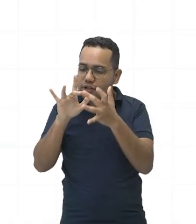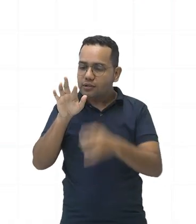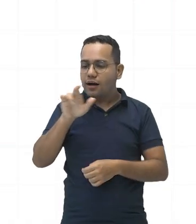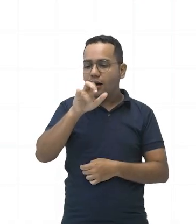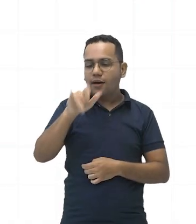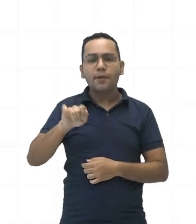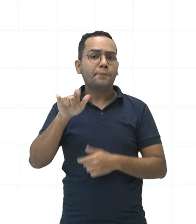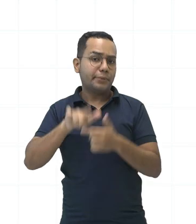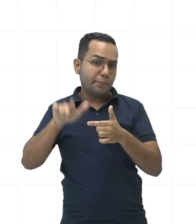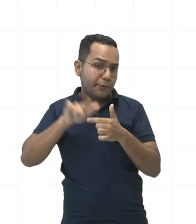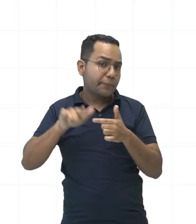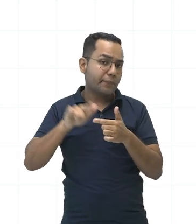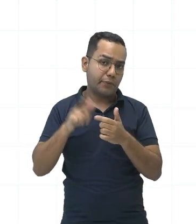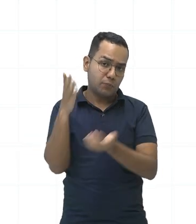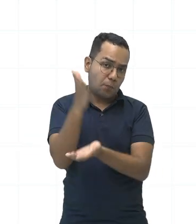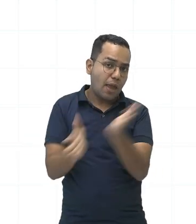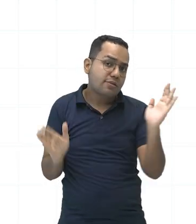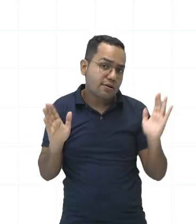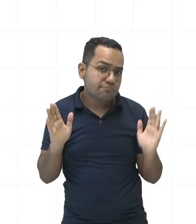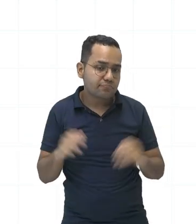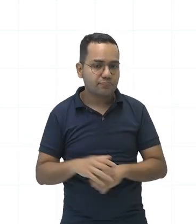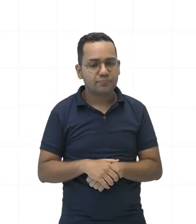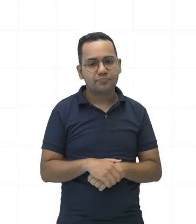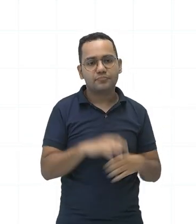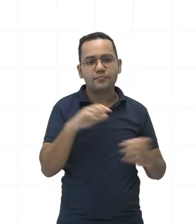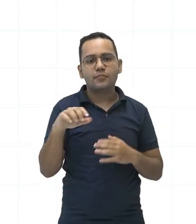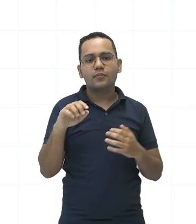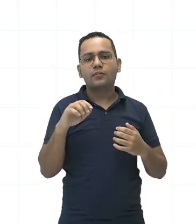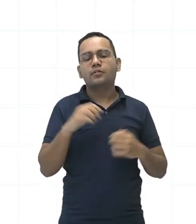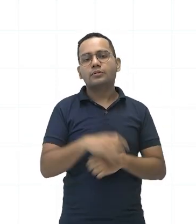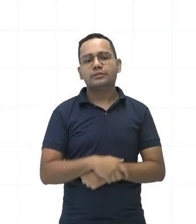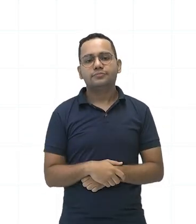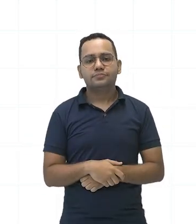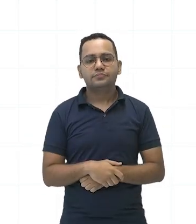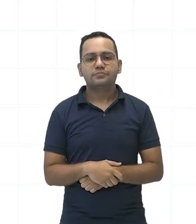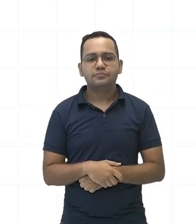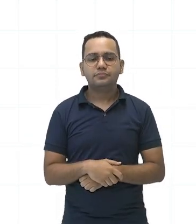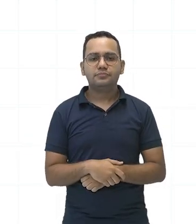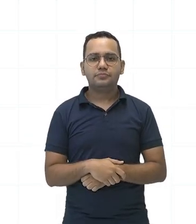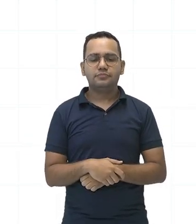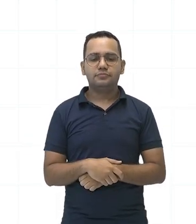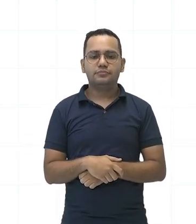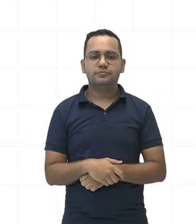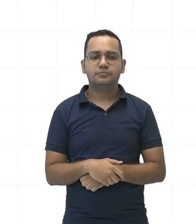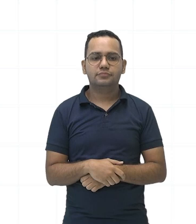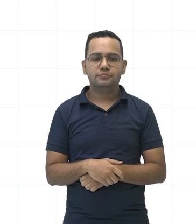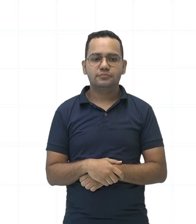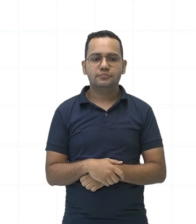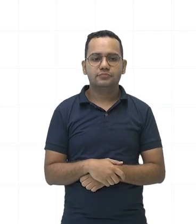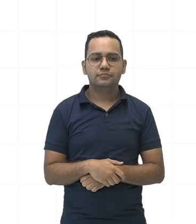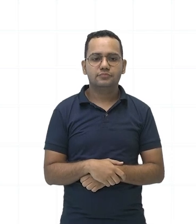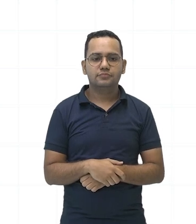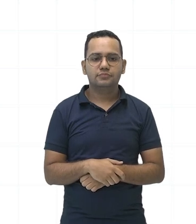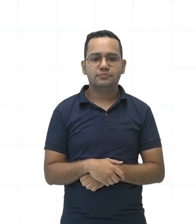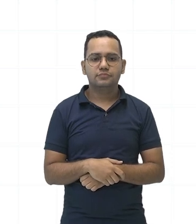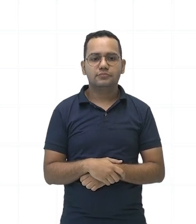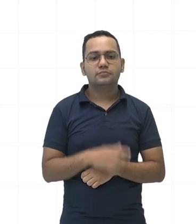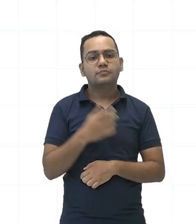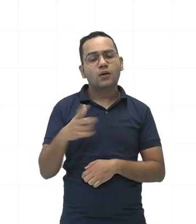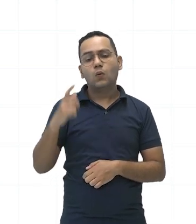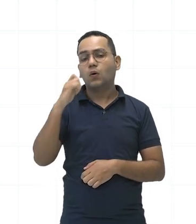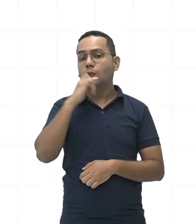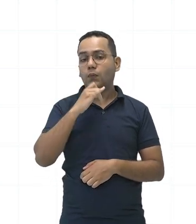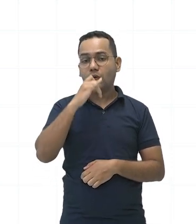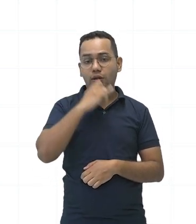Prosseguindo. Mas, professora, se foi só o dente fora do lugar, mas ainda na gengiva, aí